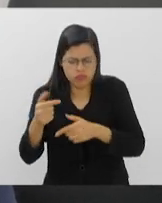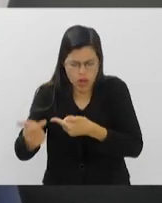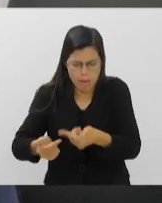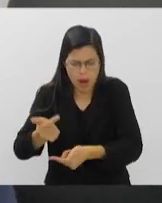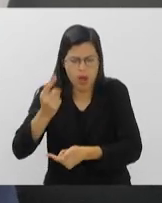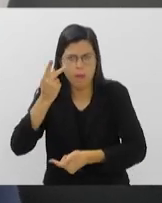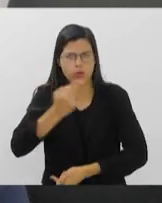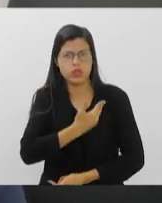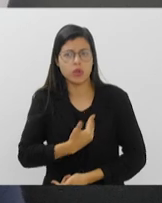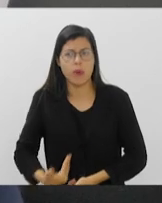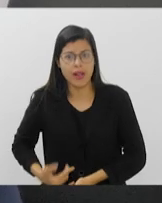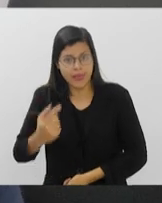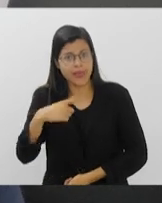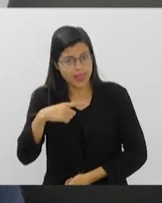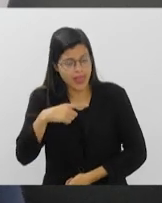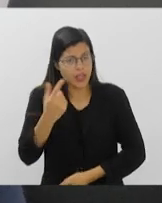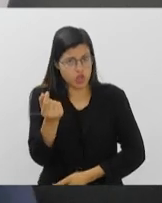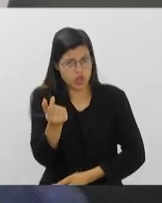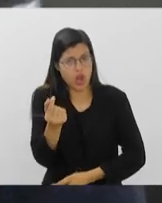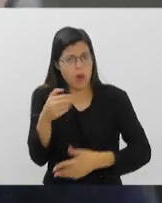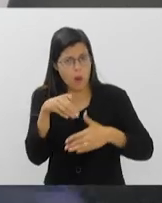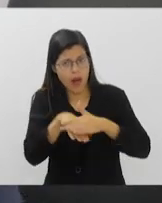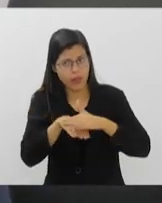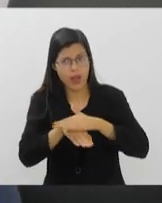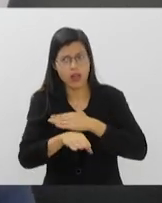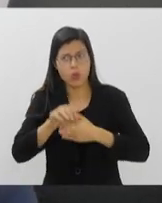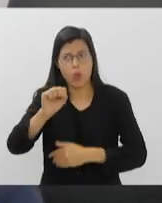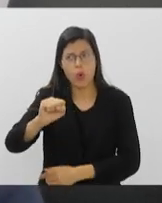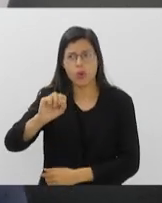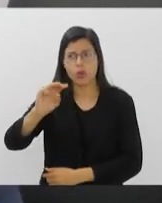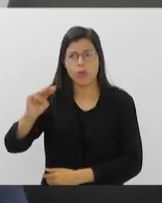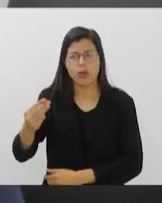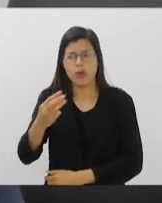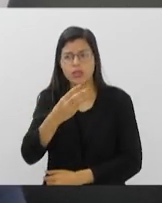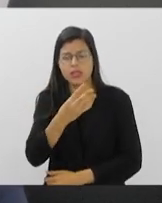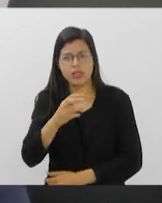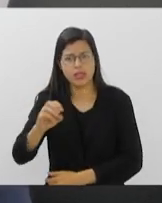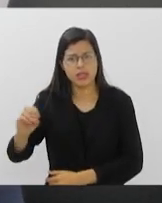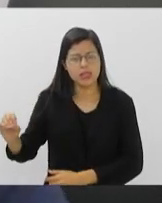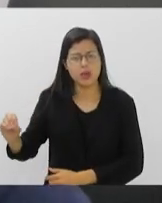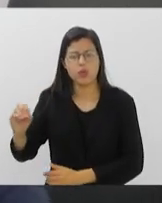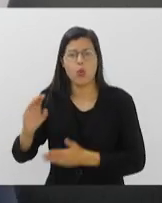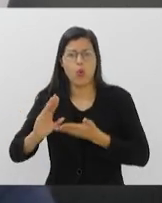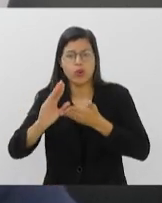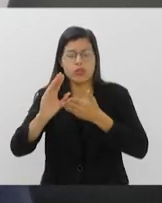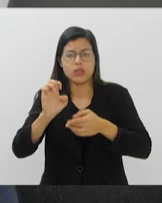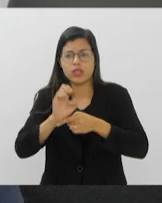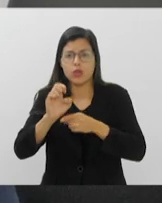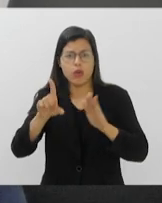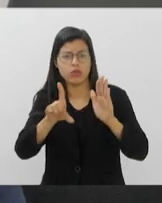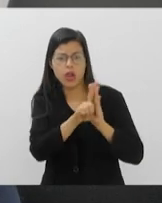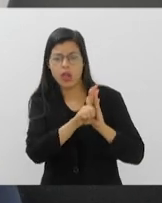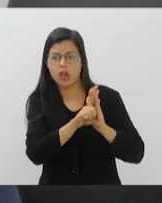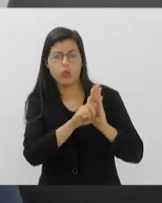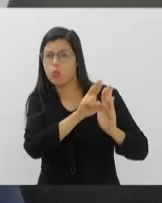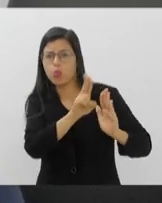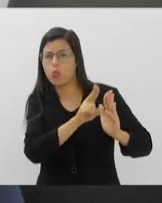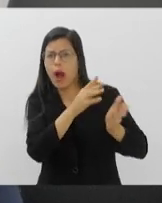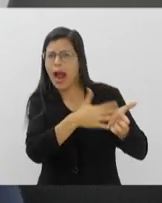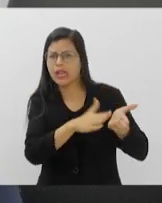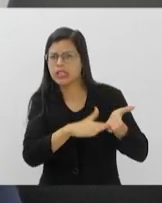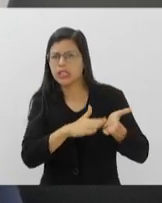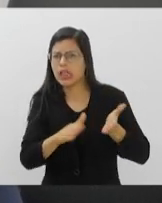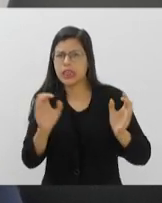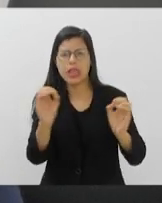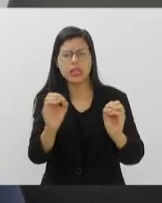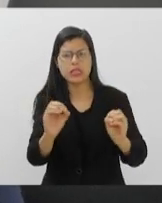dele tem dinheiro em conta 8 milhões 300 Conselho Estadual de direitos não aplica um centavo eu não